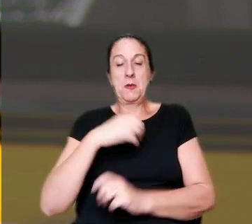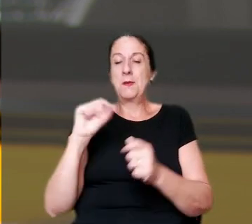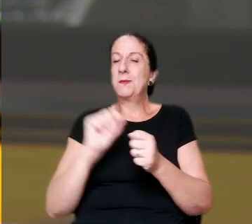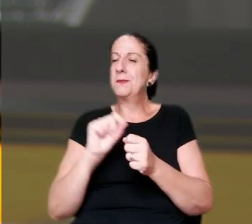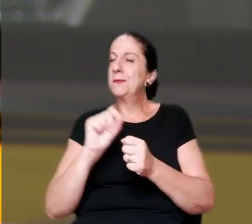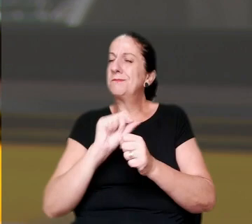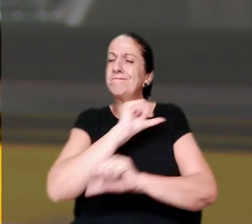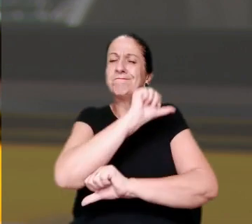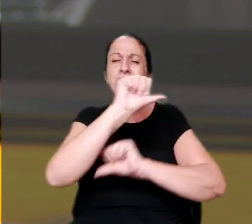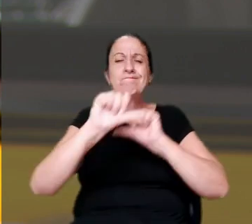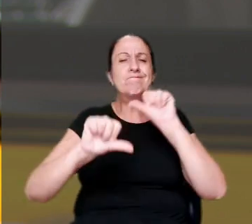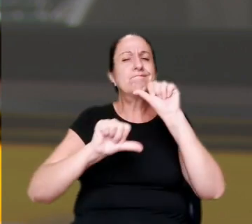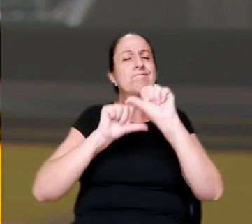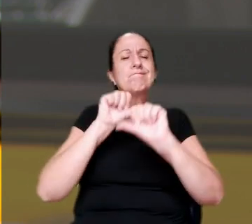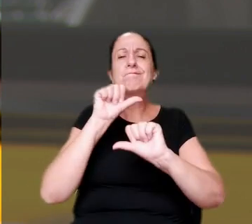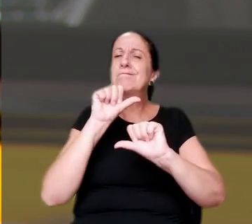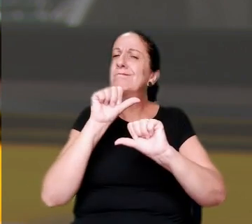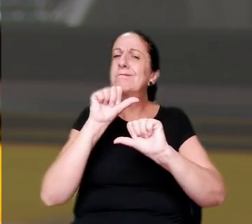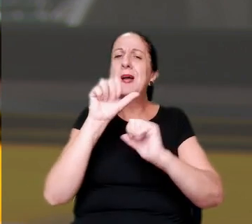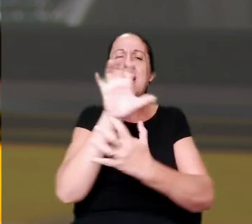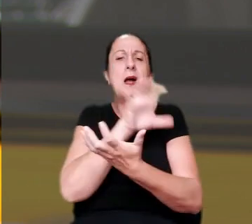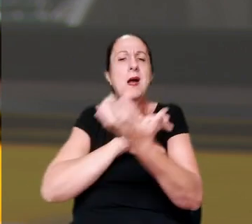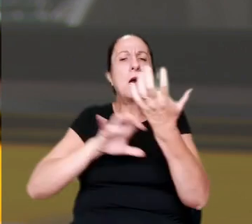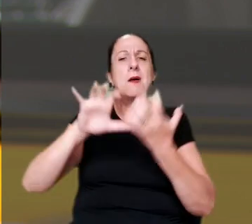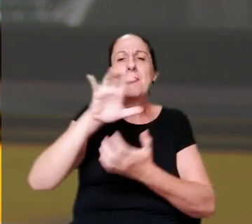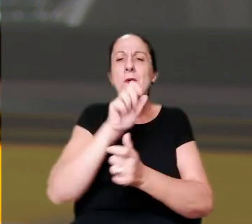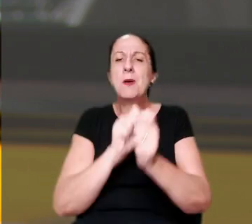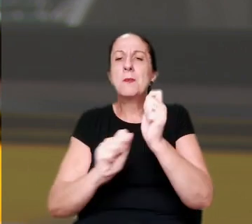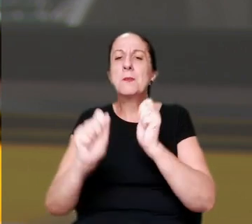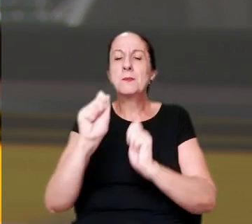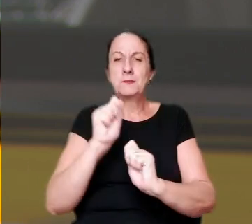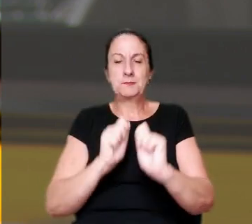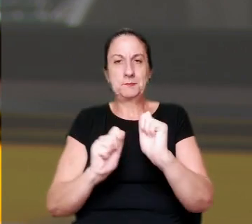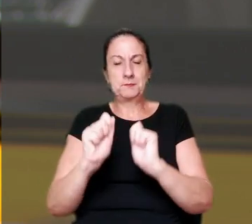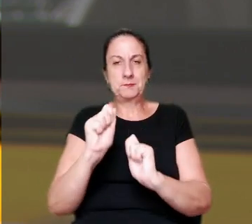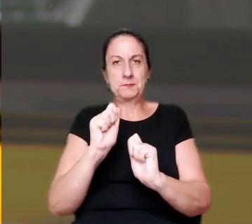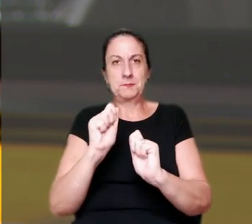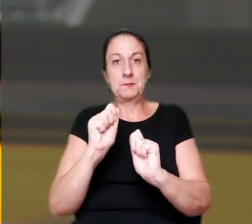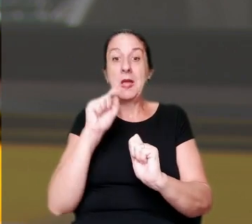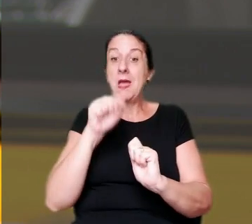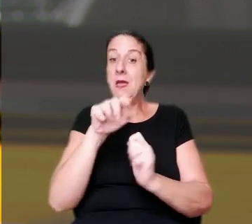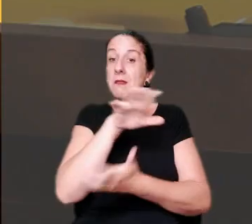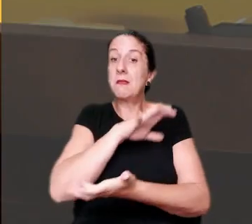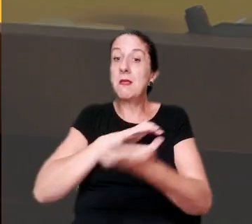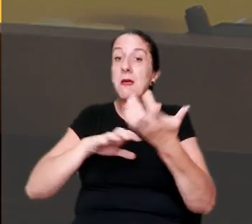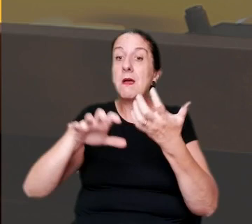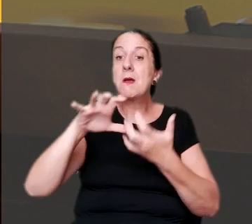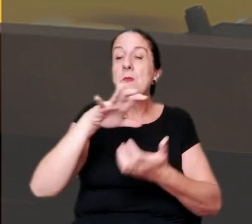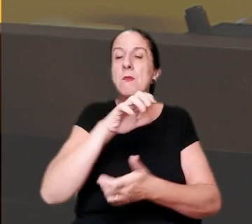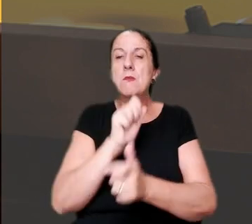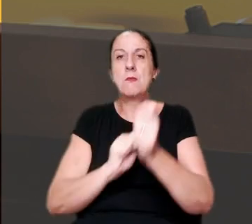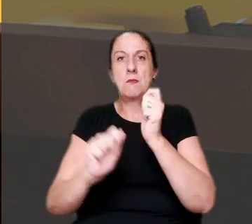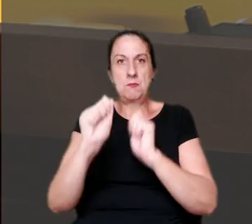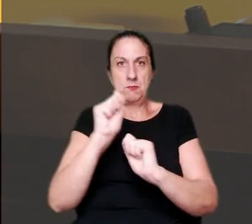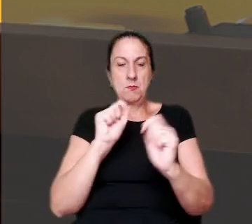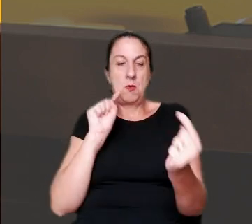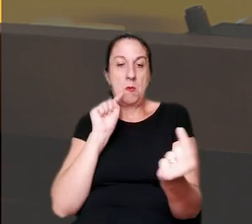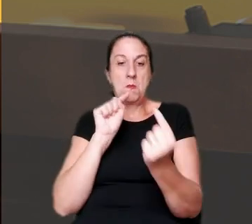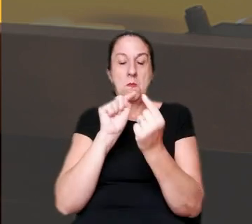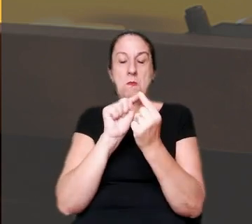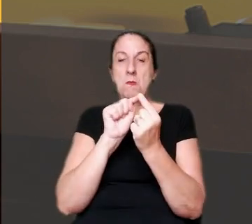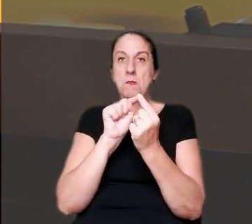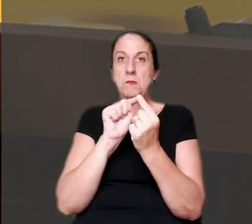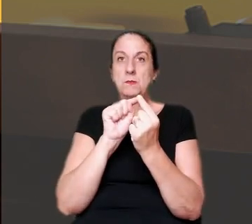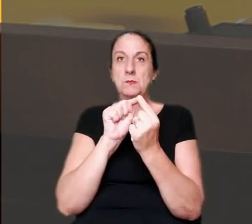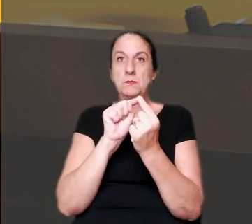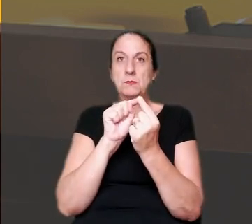estava realizando uma grande transformação e reforma administrativa. Essa reforma administrativa tinha